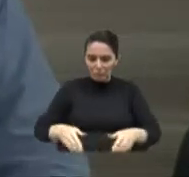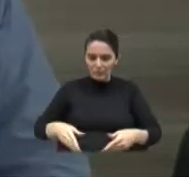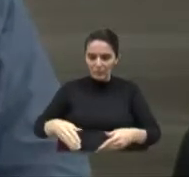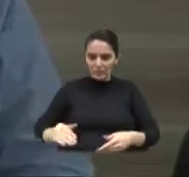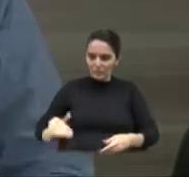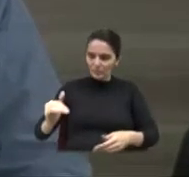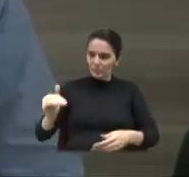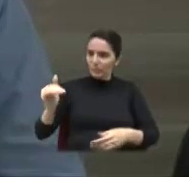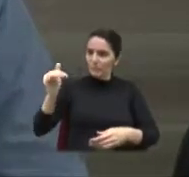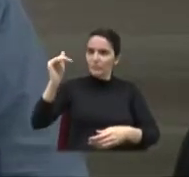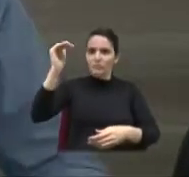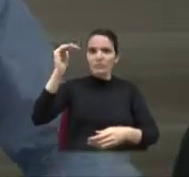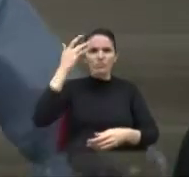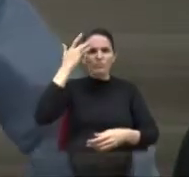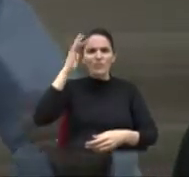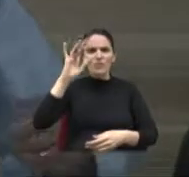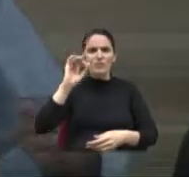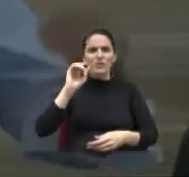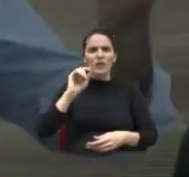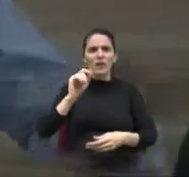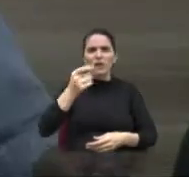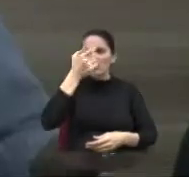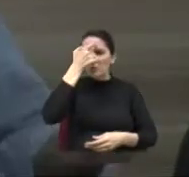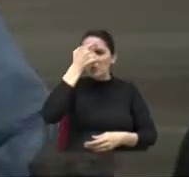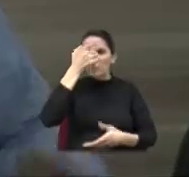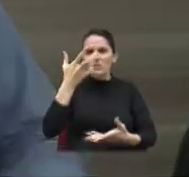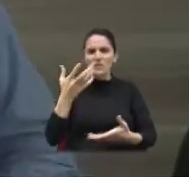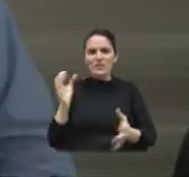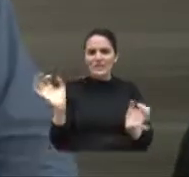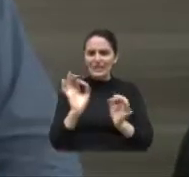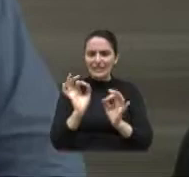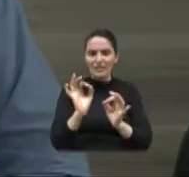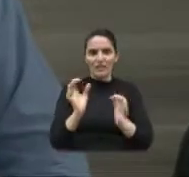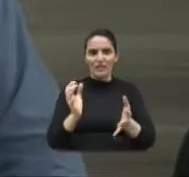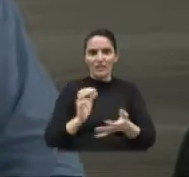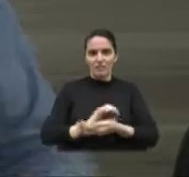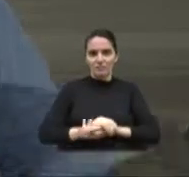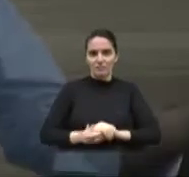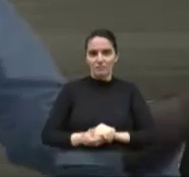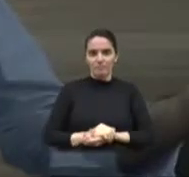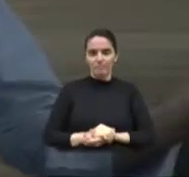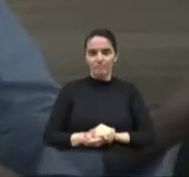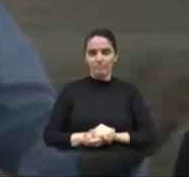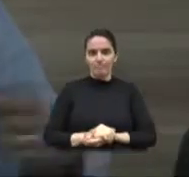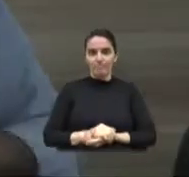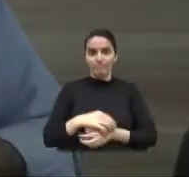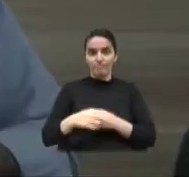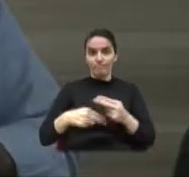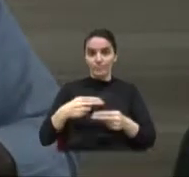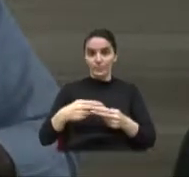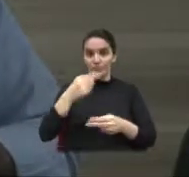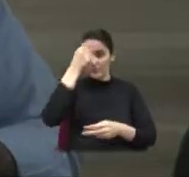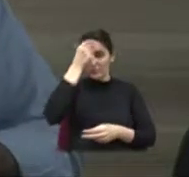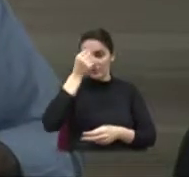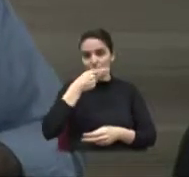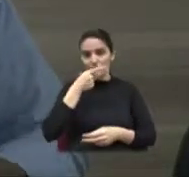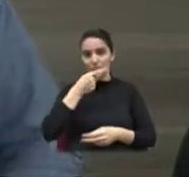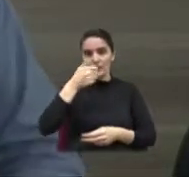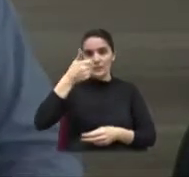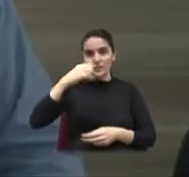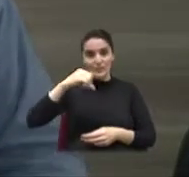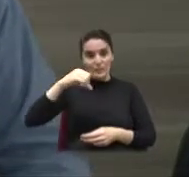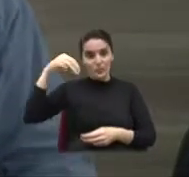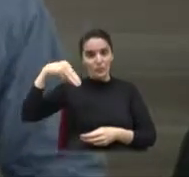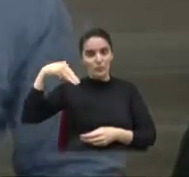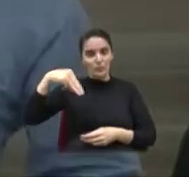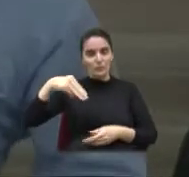sem ter uma visão mais apurada do mínimo que se deve ter. Então, já falei nesse plenário que a cada 19 minutos nasce